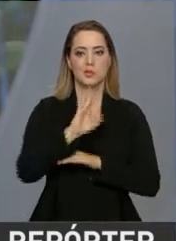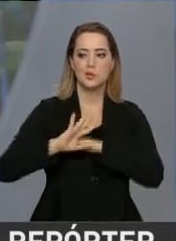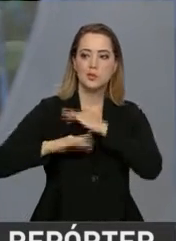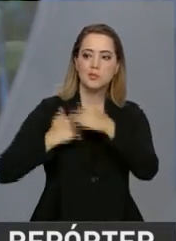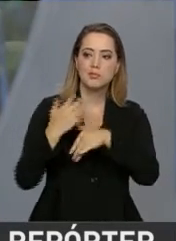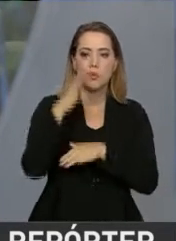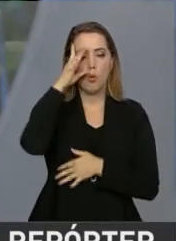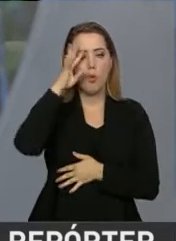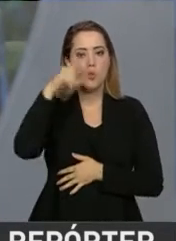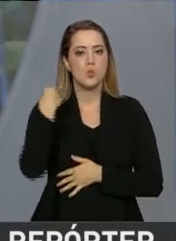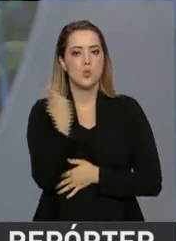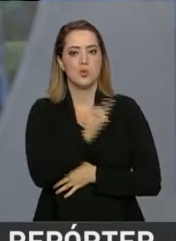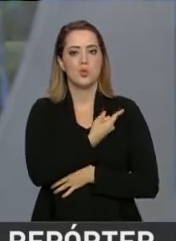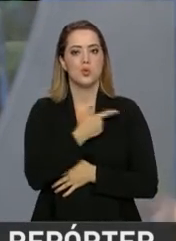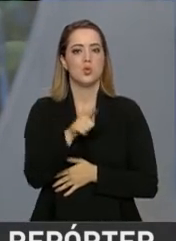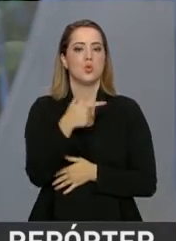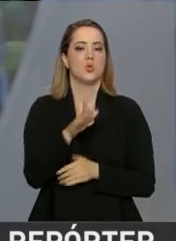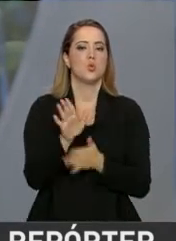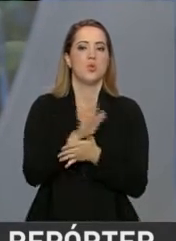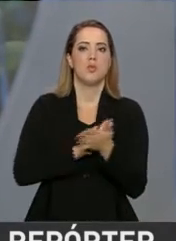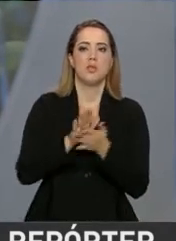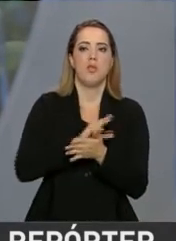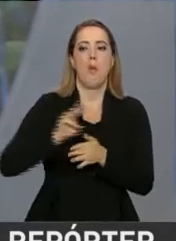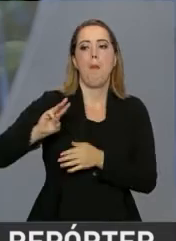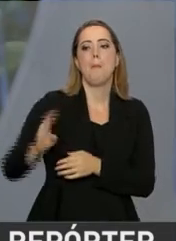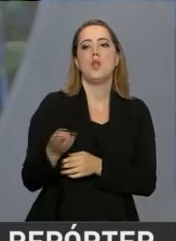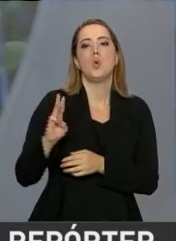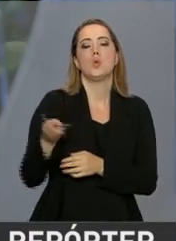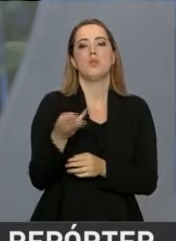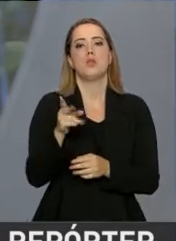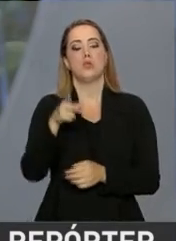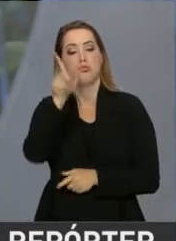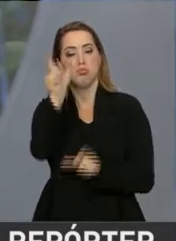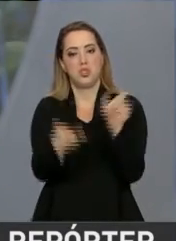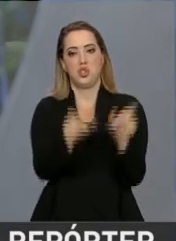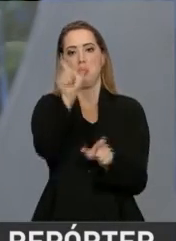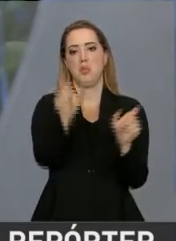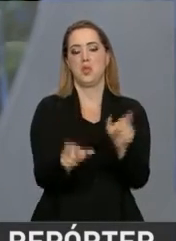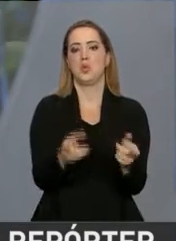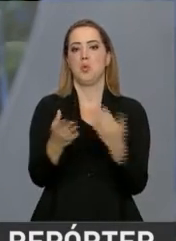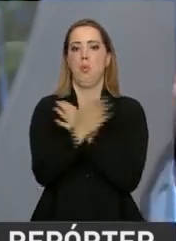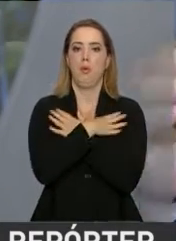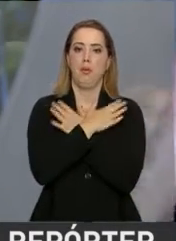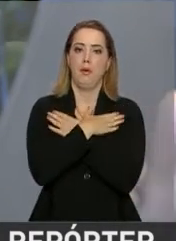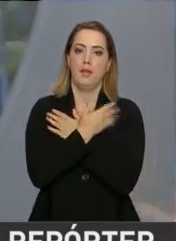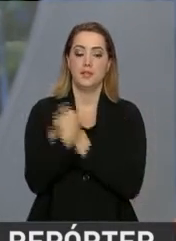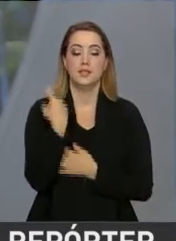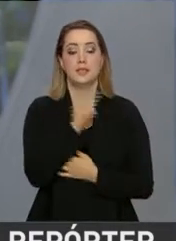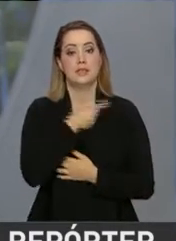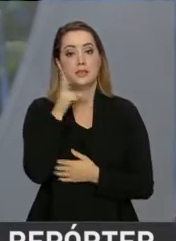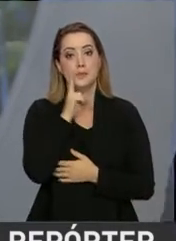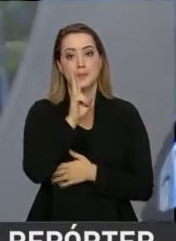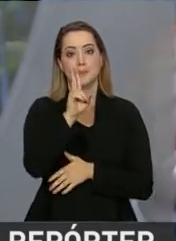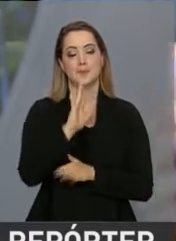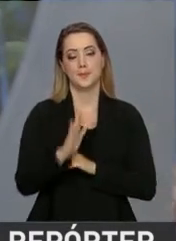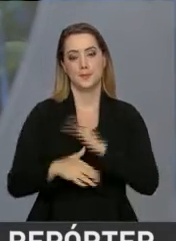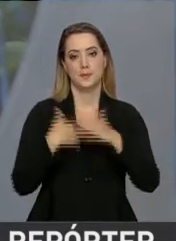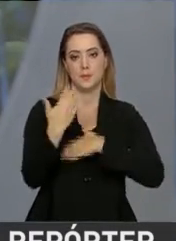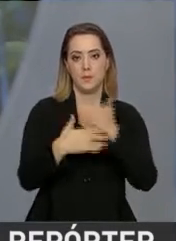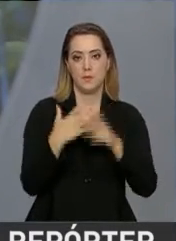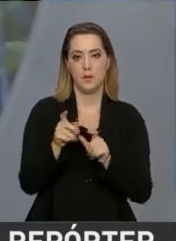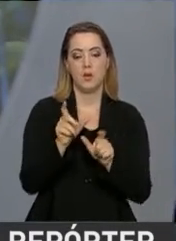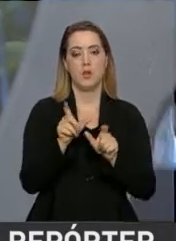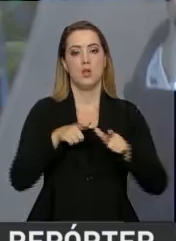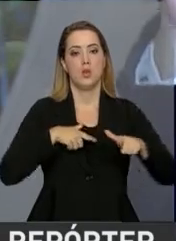todos nós nós não termos mais milhões e milhões de desempregados nós vermos a crescendo o número de